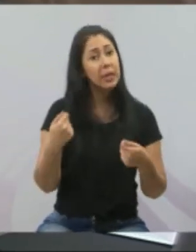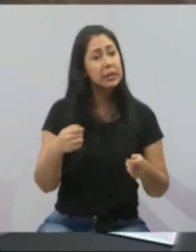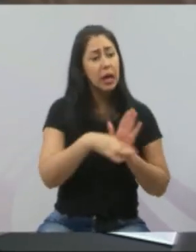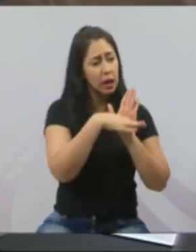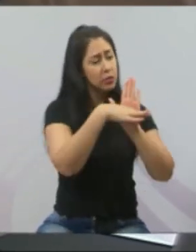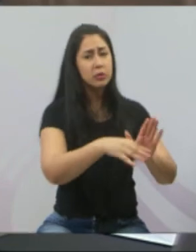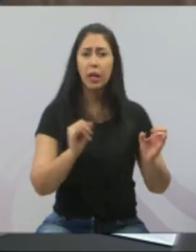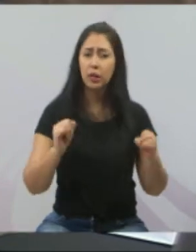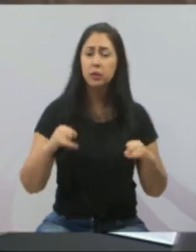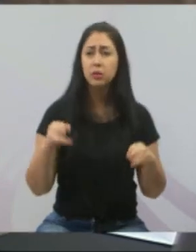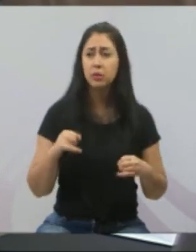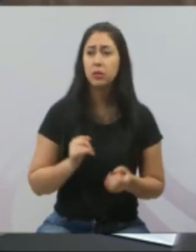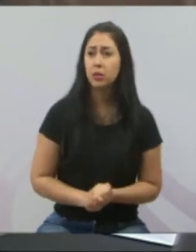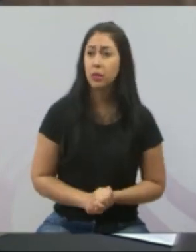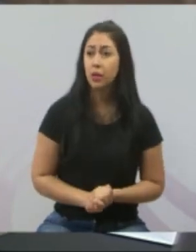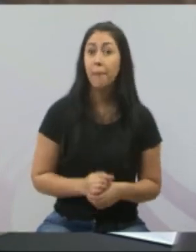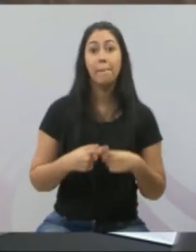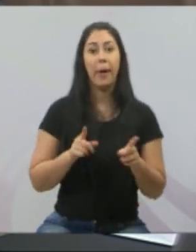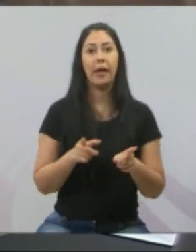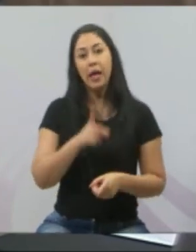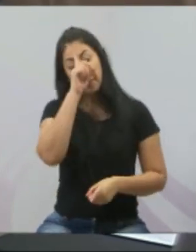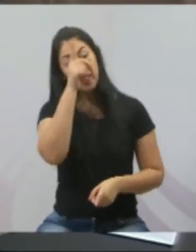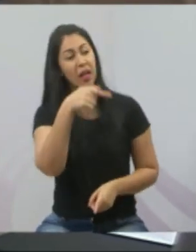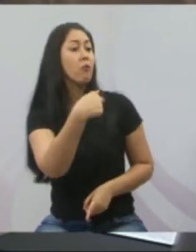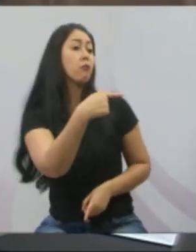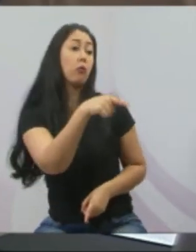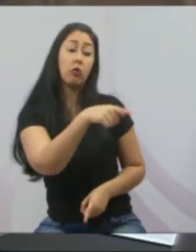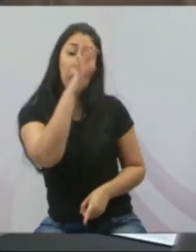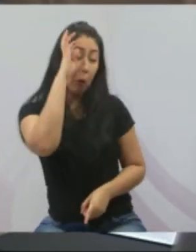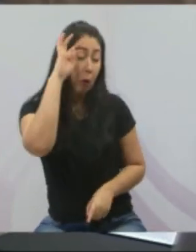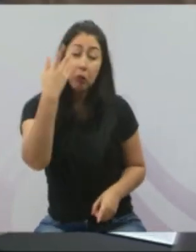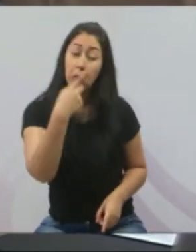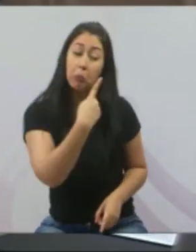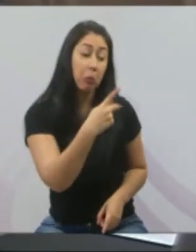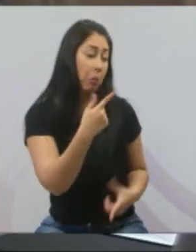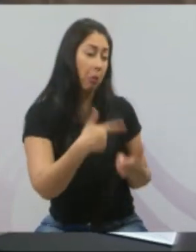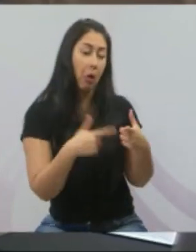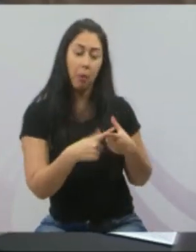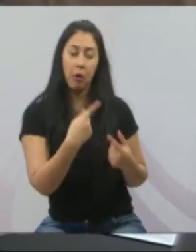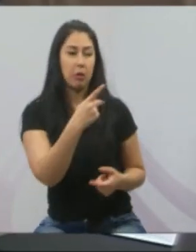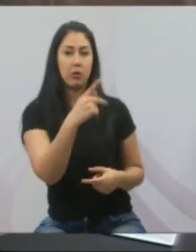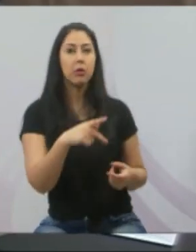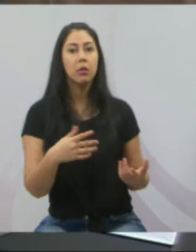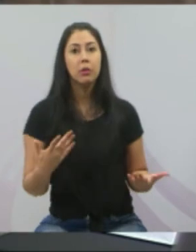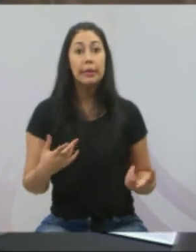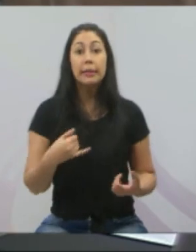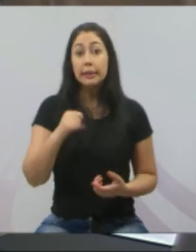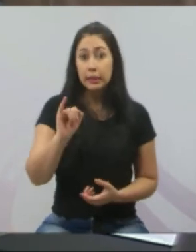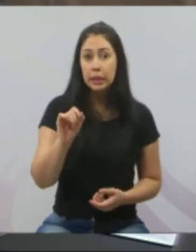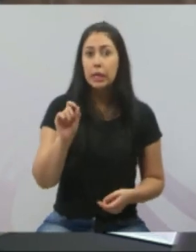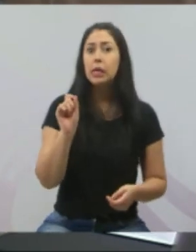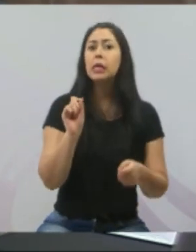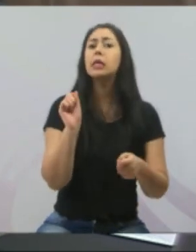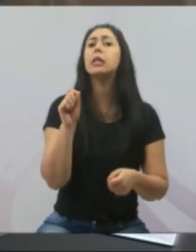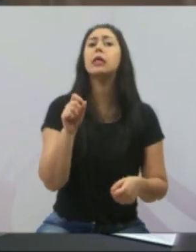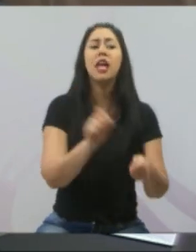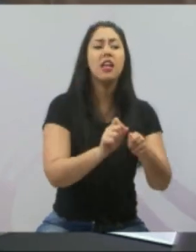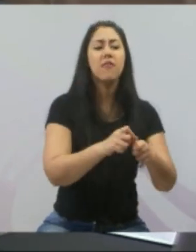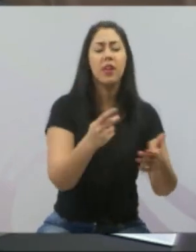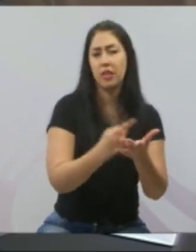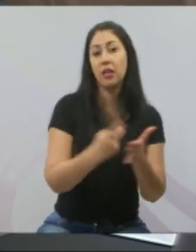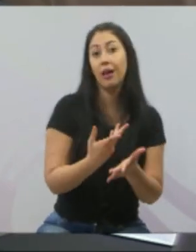frente à necessidade de oferecer atendimento especializado à demanda de pessoas com síndrome de Down. Trata-se de uma organização da sociedade civil sem